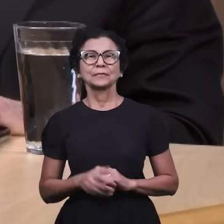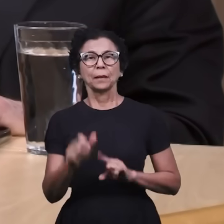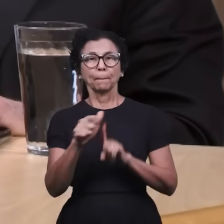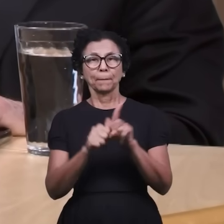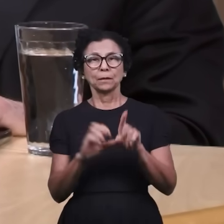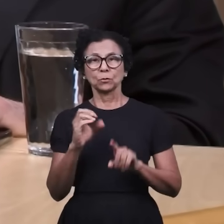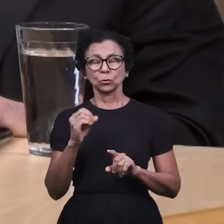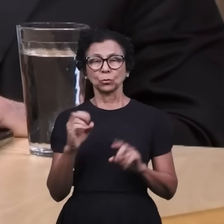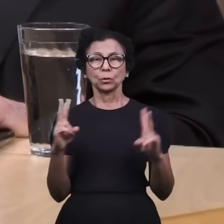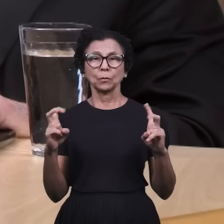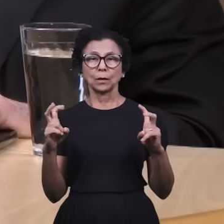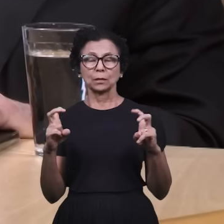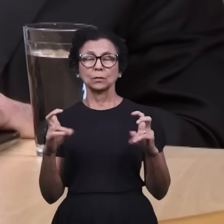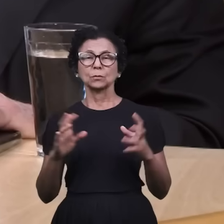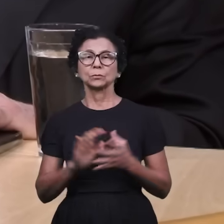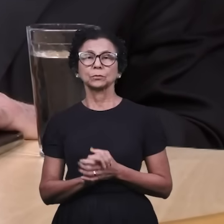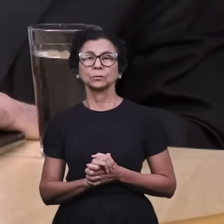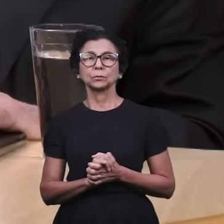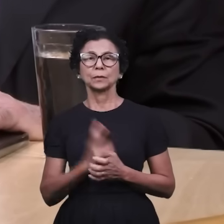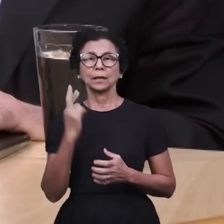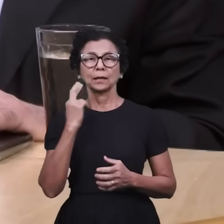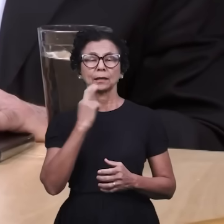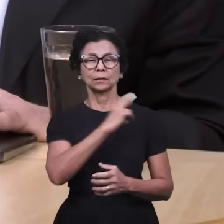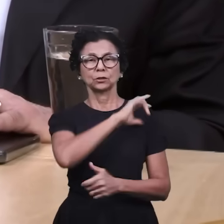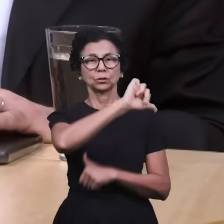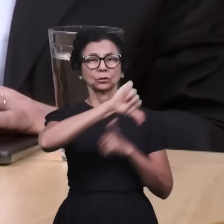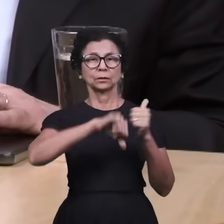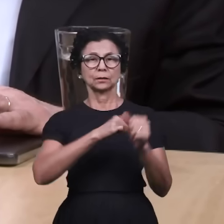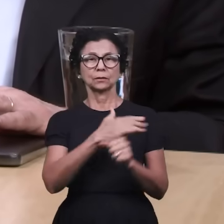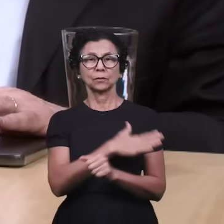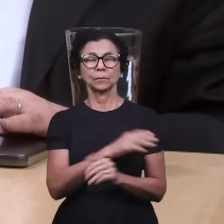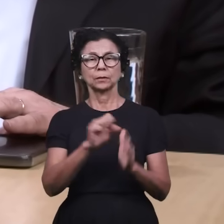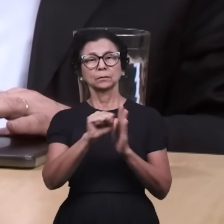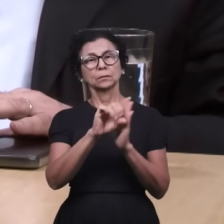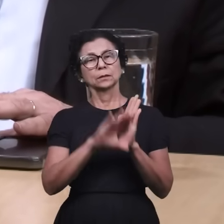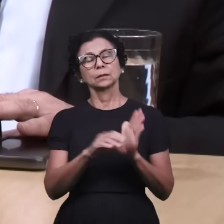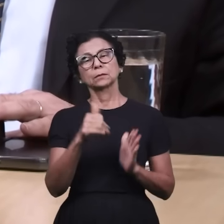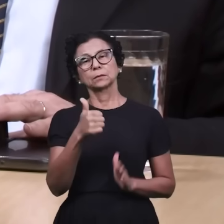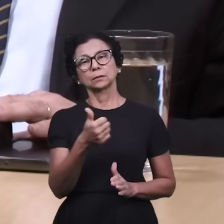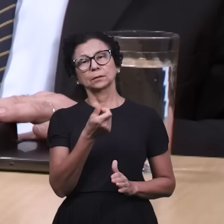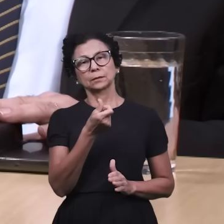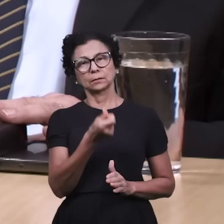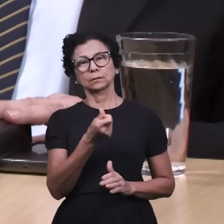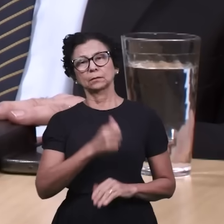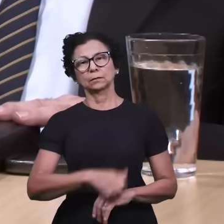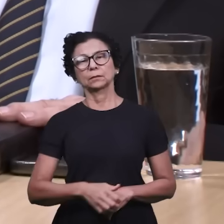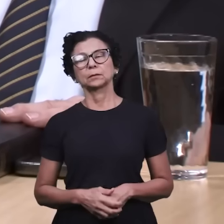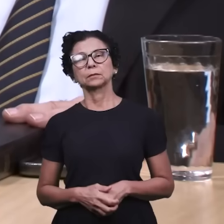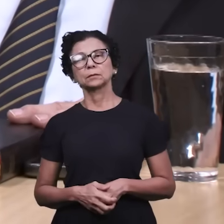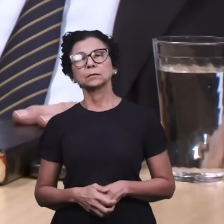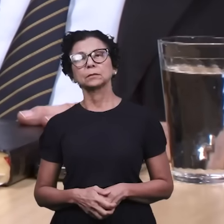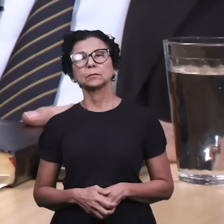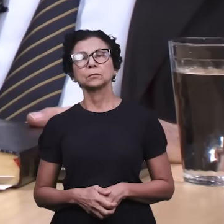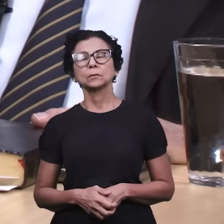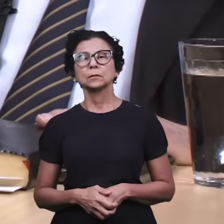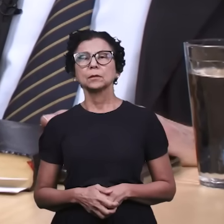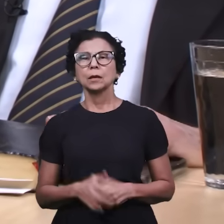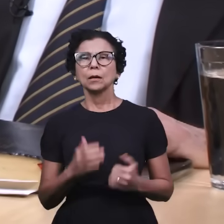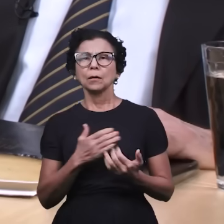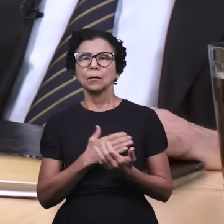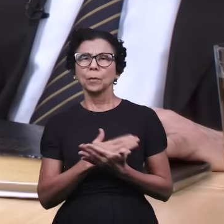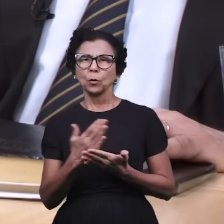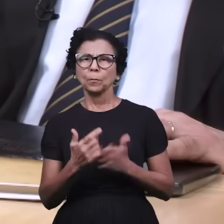sobre a reforma religiosa do século XVI. Nós vamos abordar inicialmente um